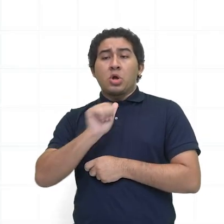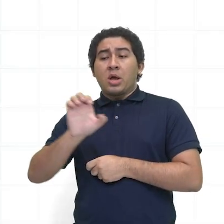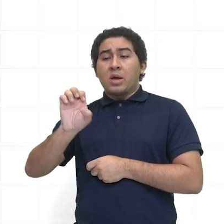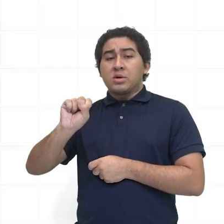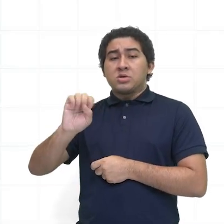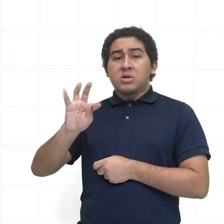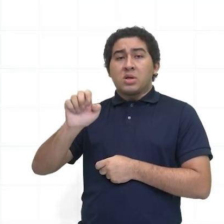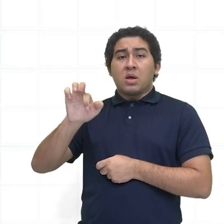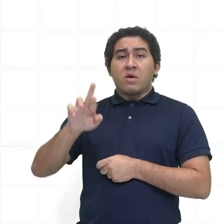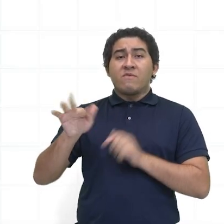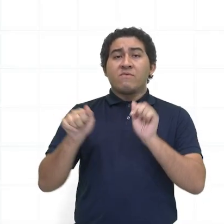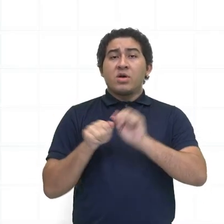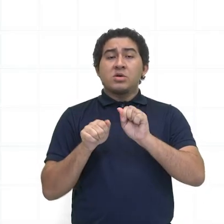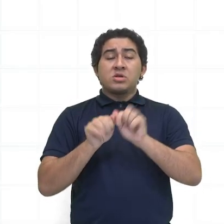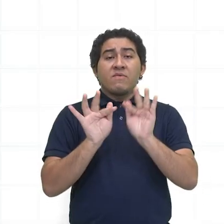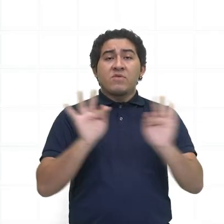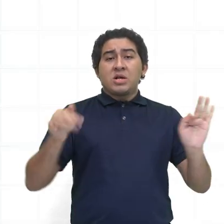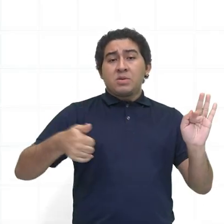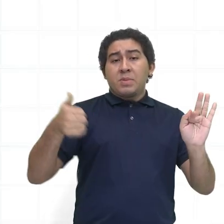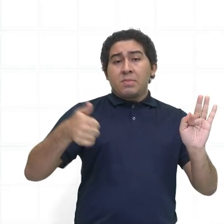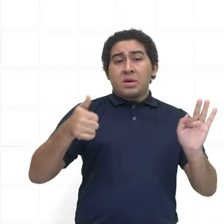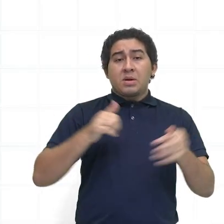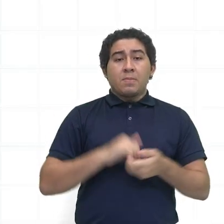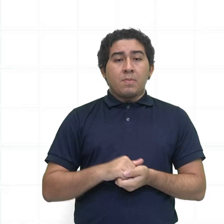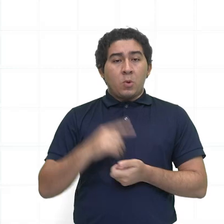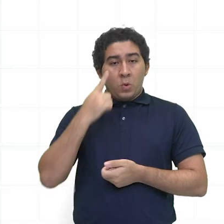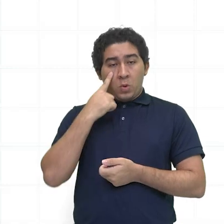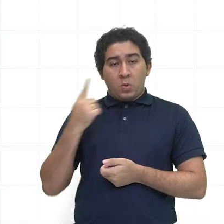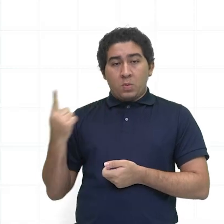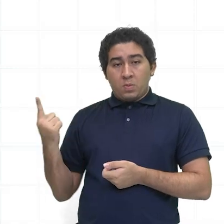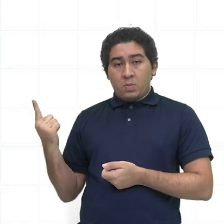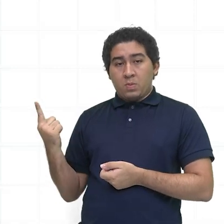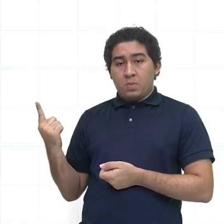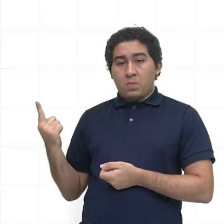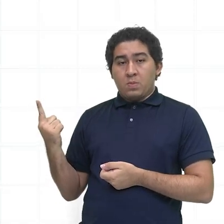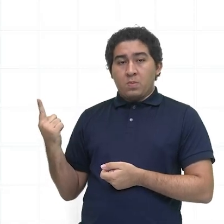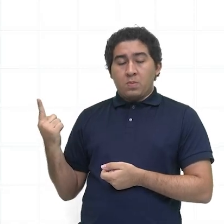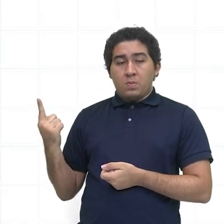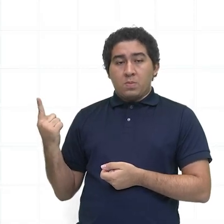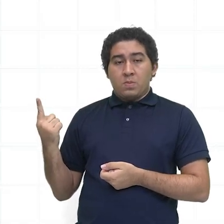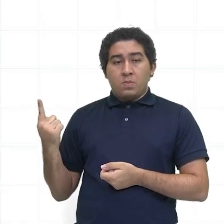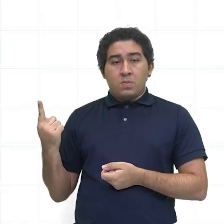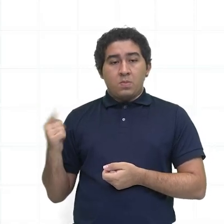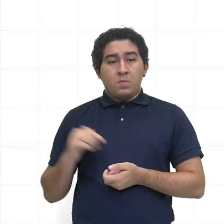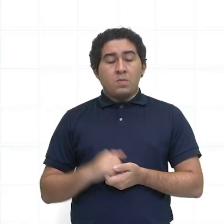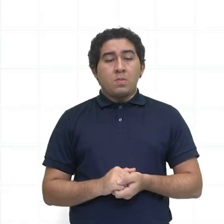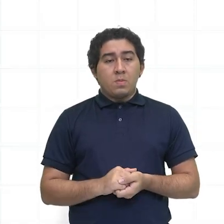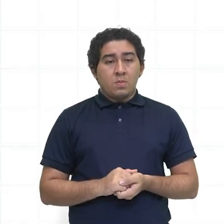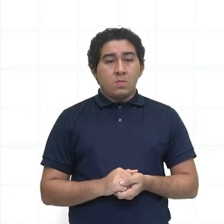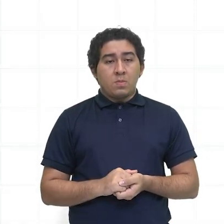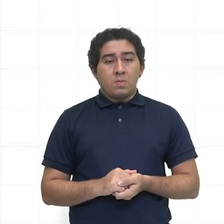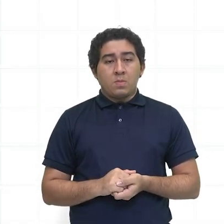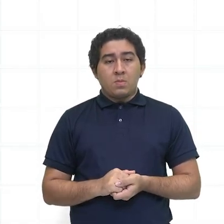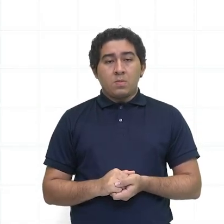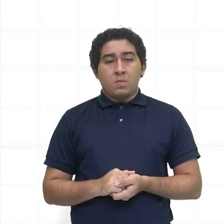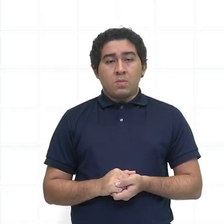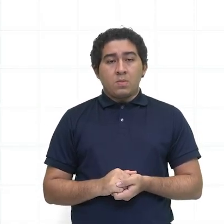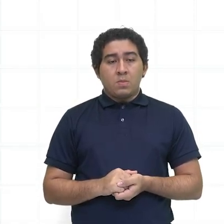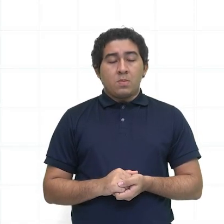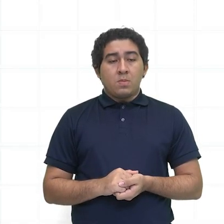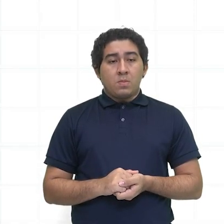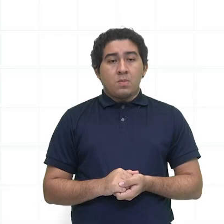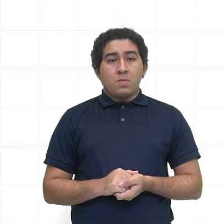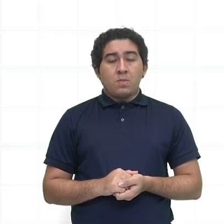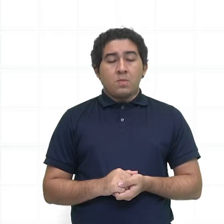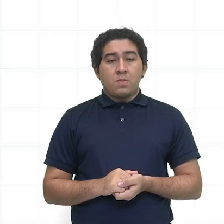Ela study, ok? Então, eu vou completar aqui, ó, studied. Esther